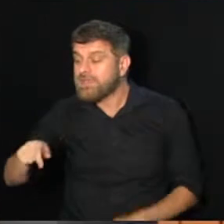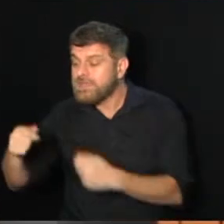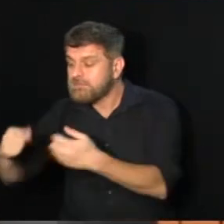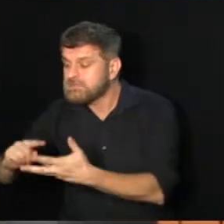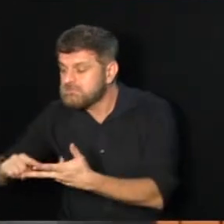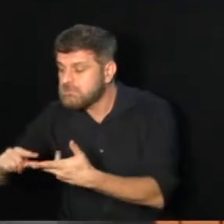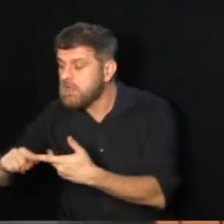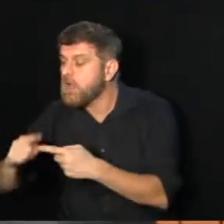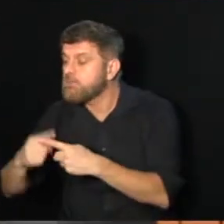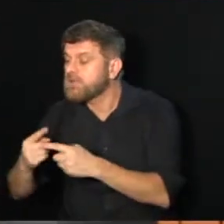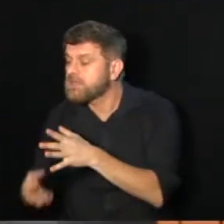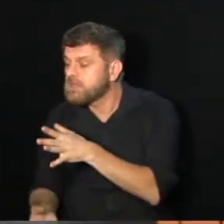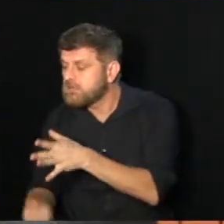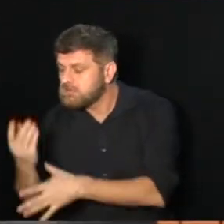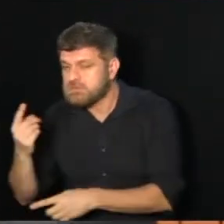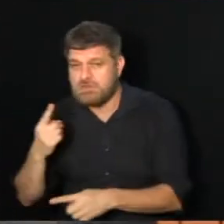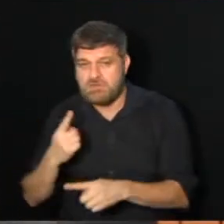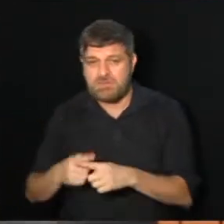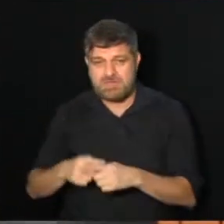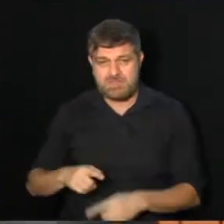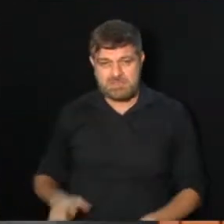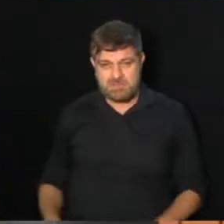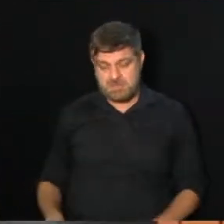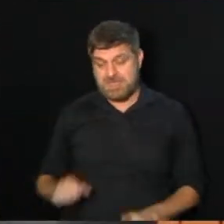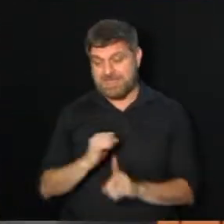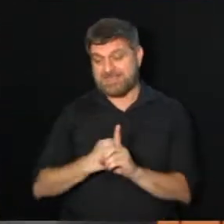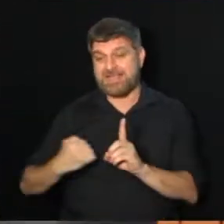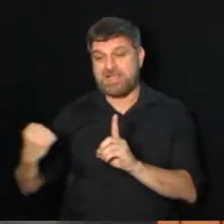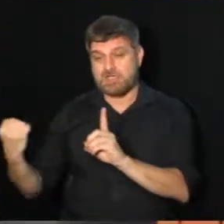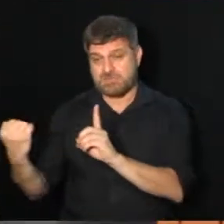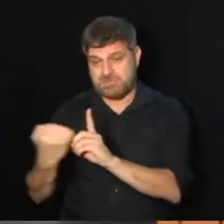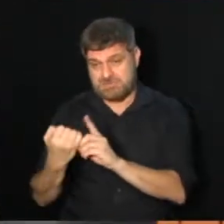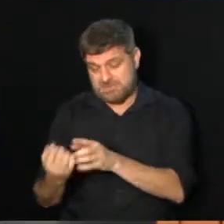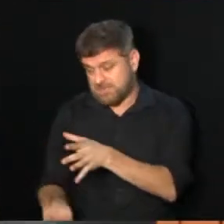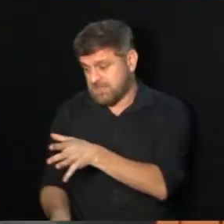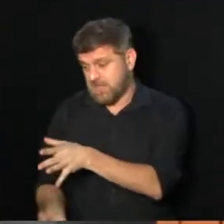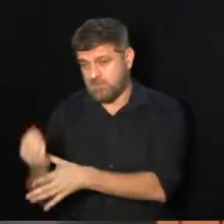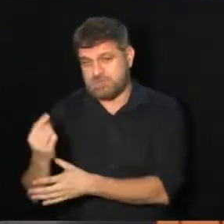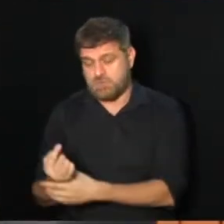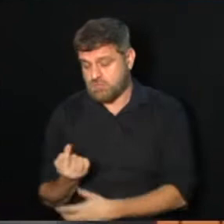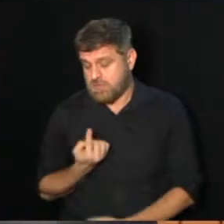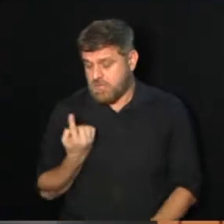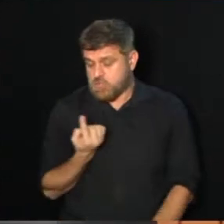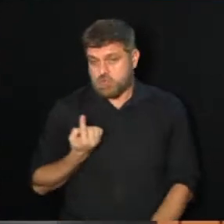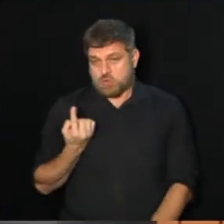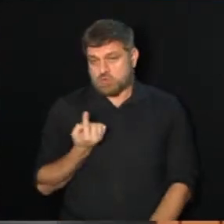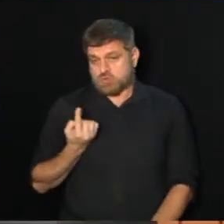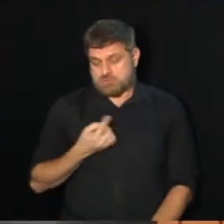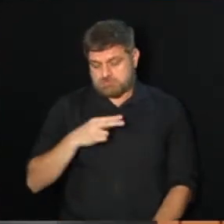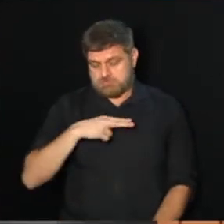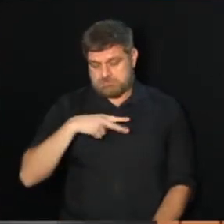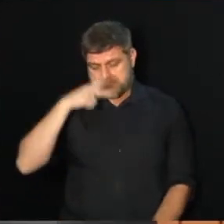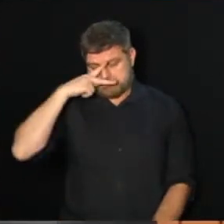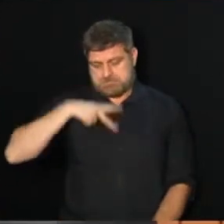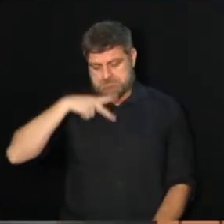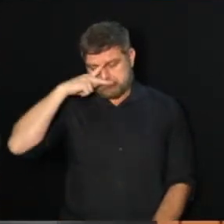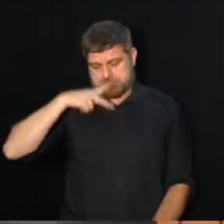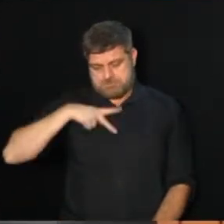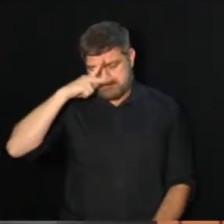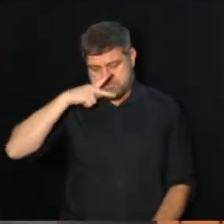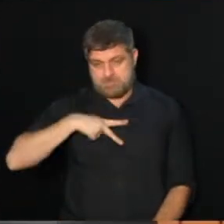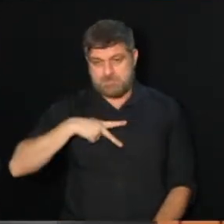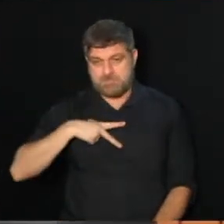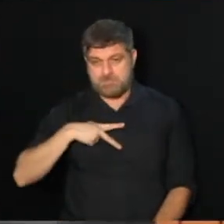dessas pessoas, porque um fato ocorre em sociedade, ocorre em comunidade, ele não é isolado, ele não envolve simplesmente